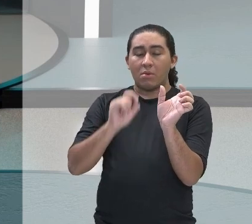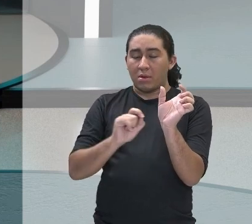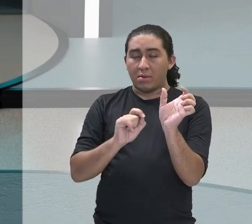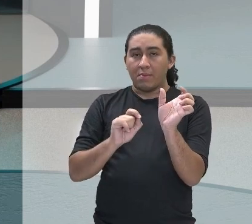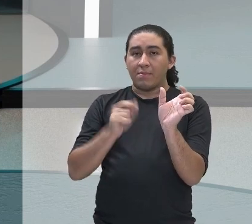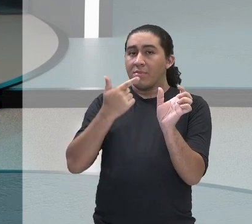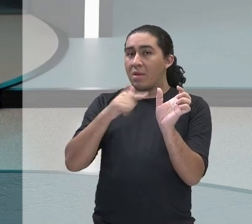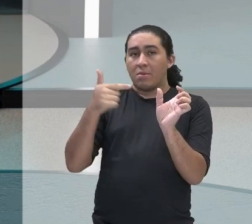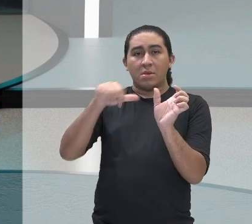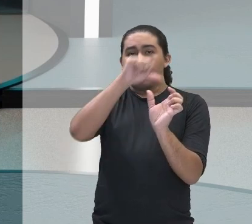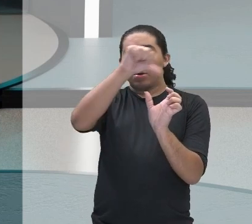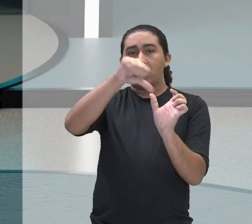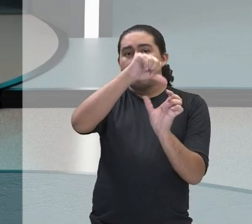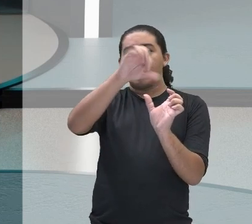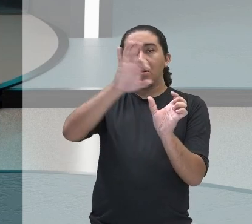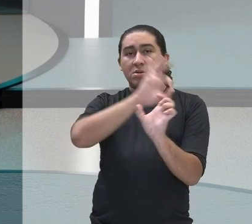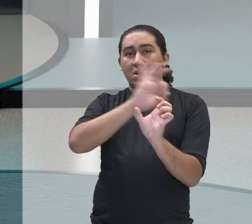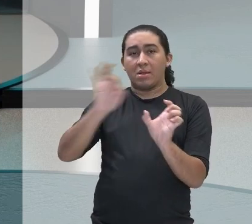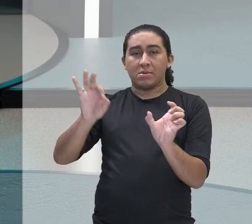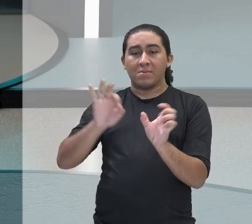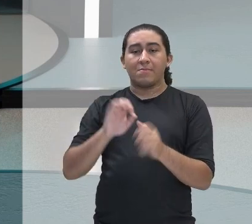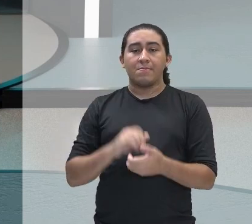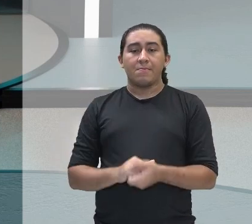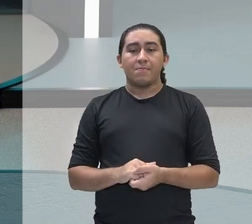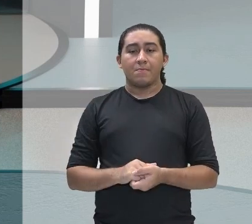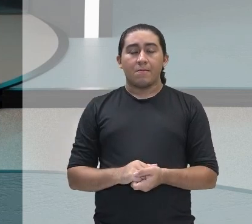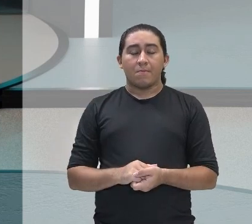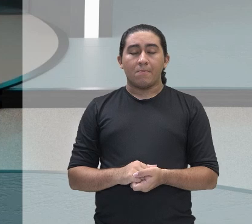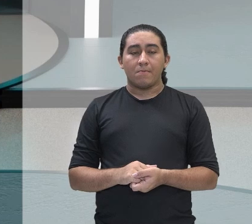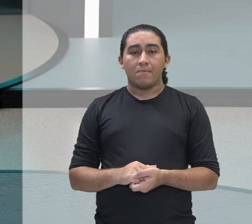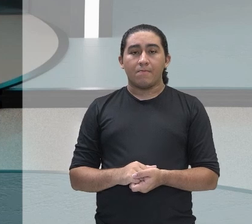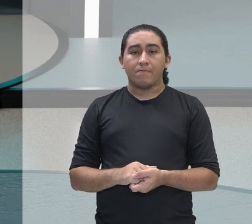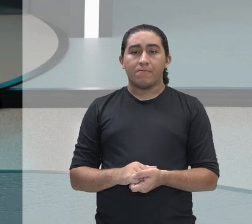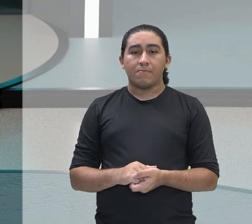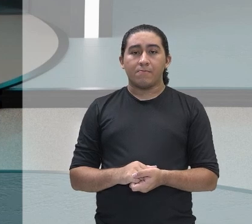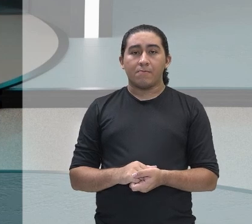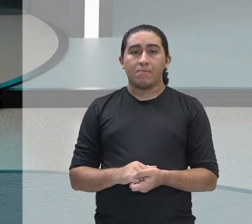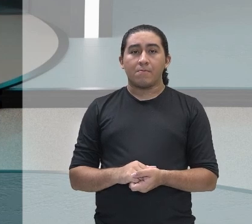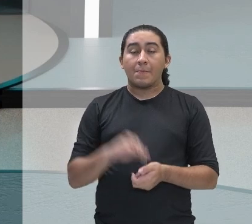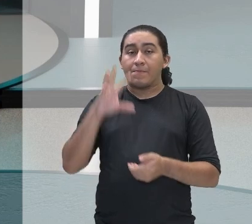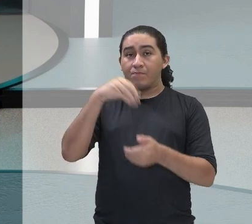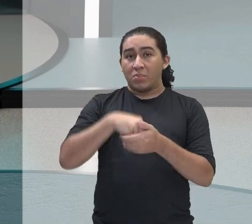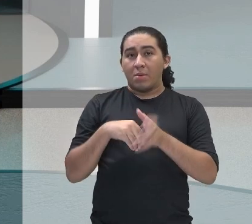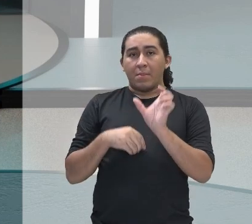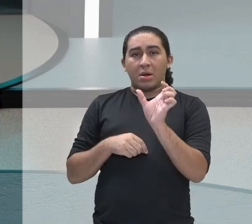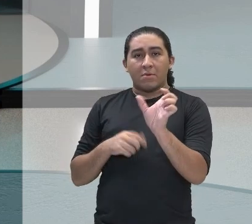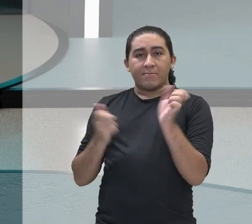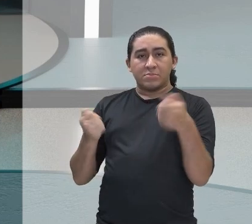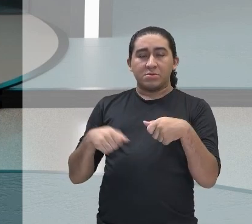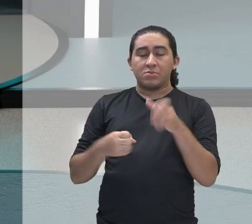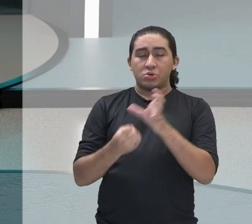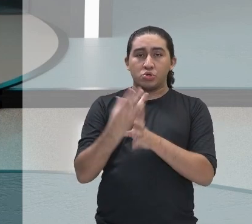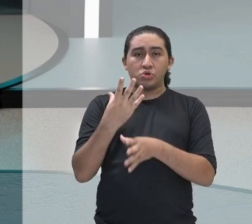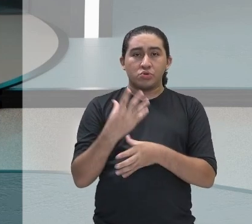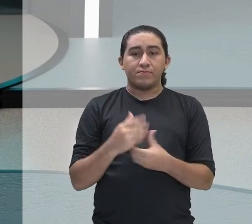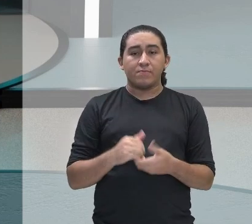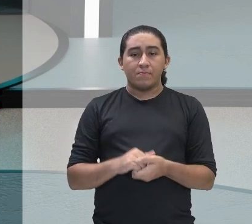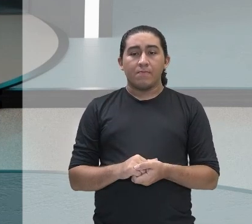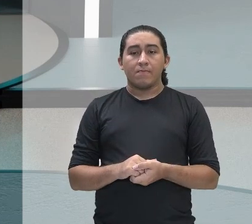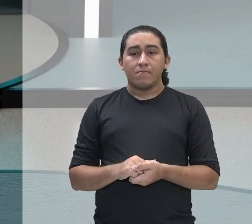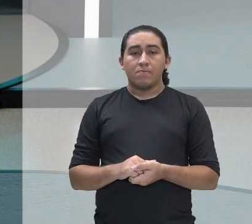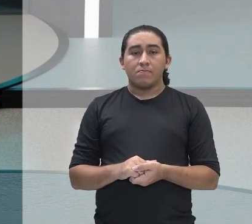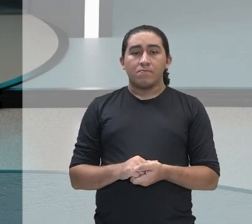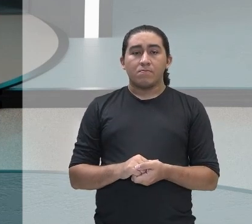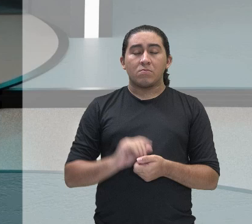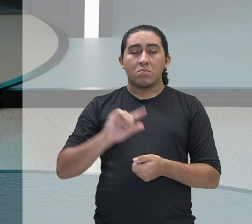não vai, na verdade, modificar em nenhum momento dentro das palavras que são formadas. Vamos ver outro